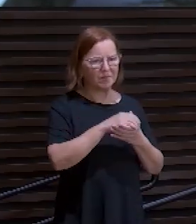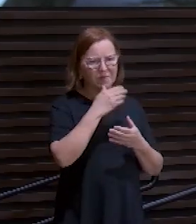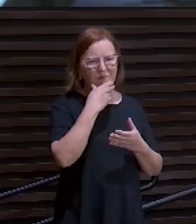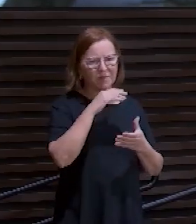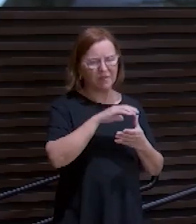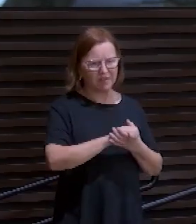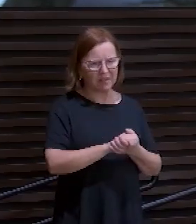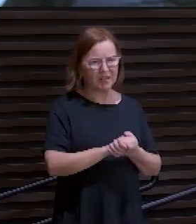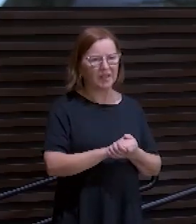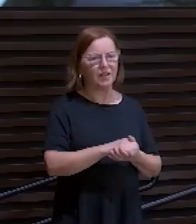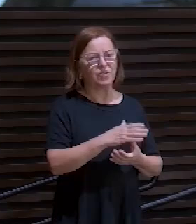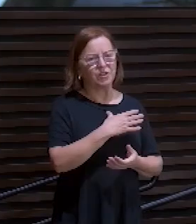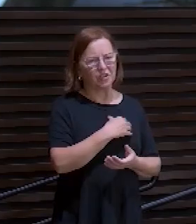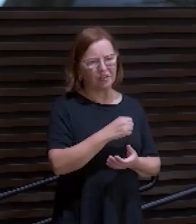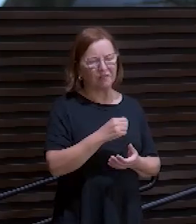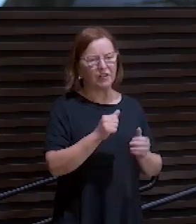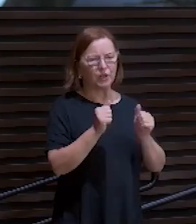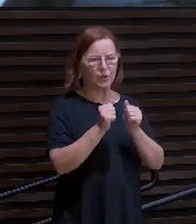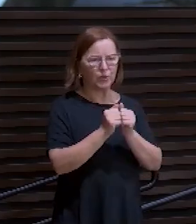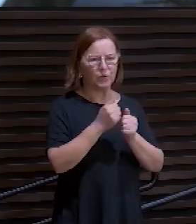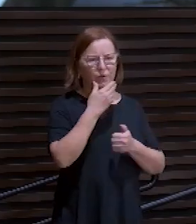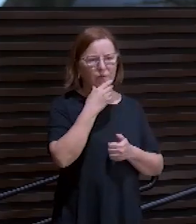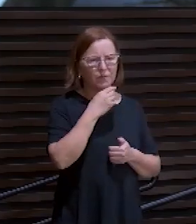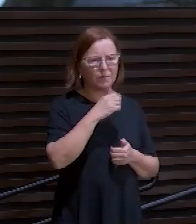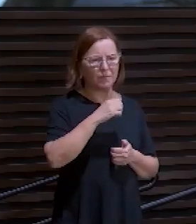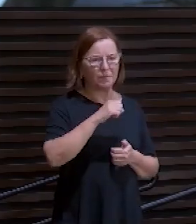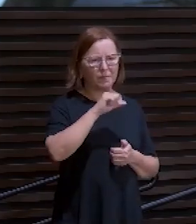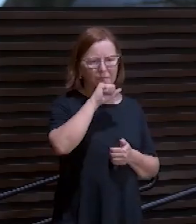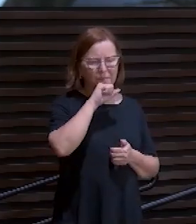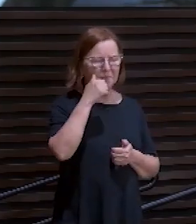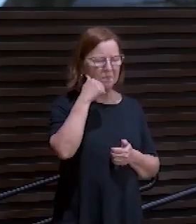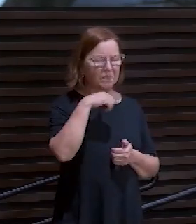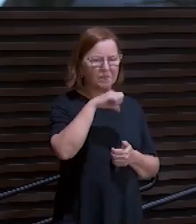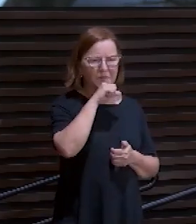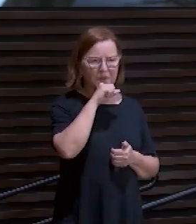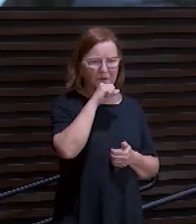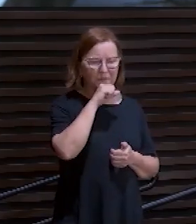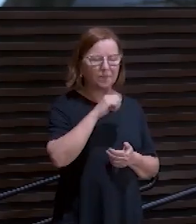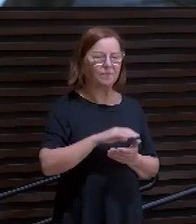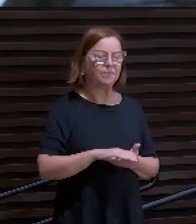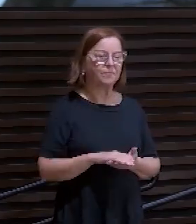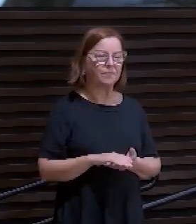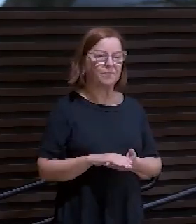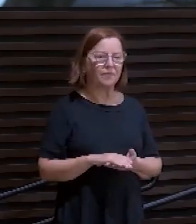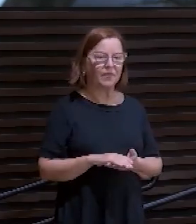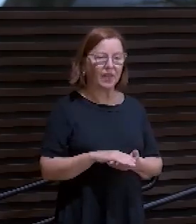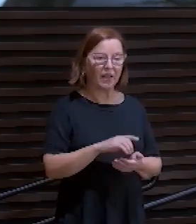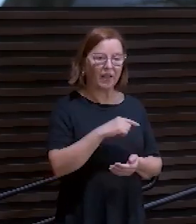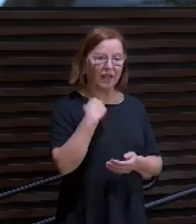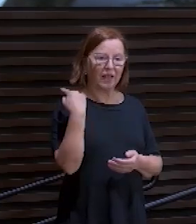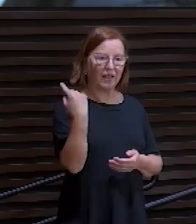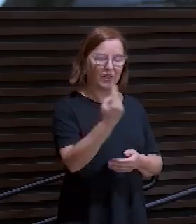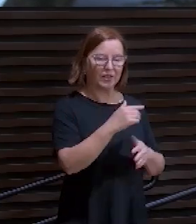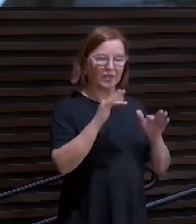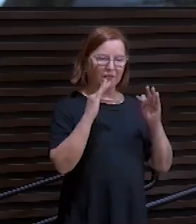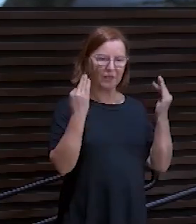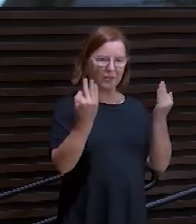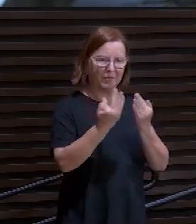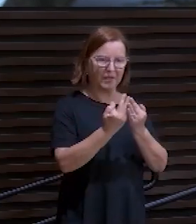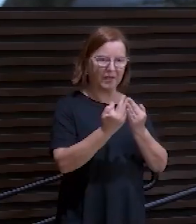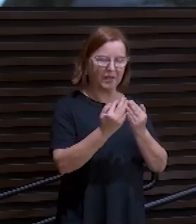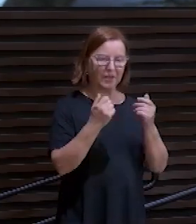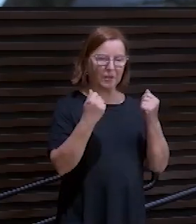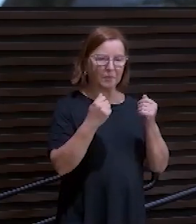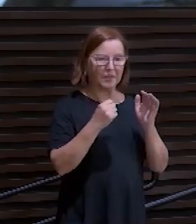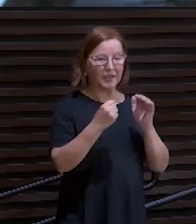fechado. A intimidade do nosso lar precisa revelar aquilo que nós